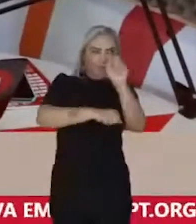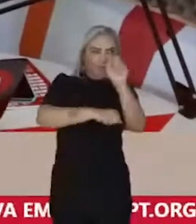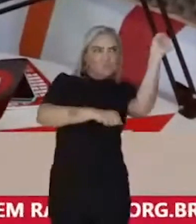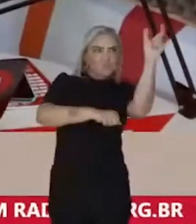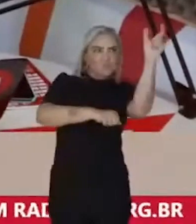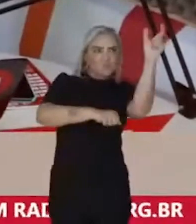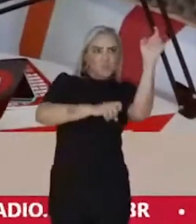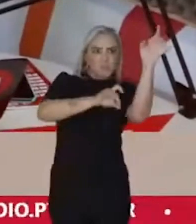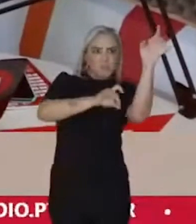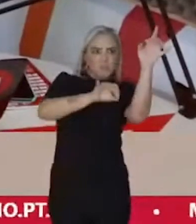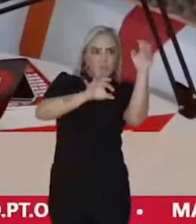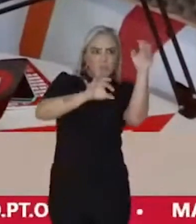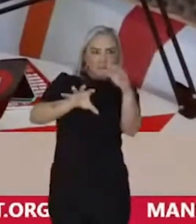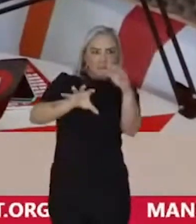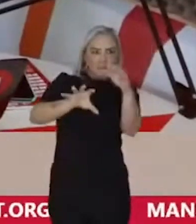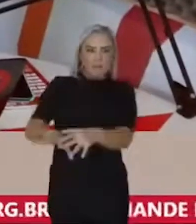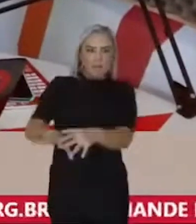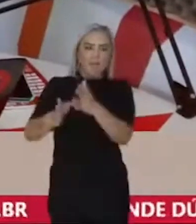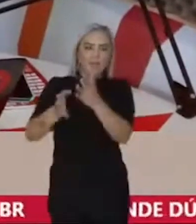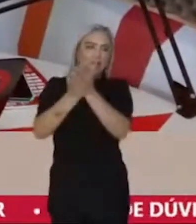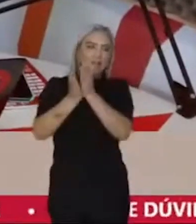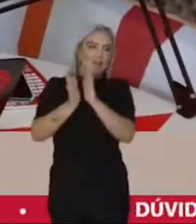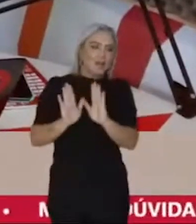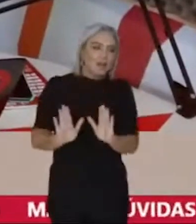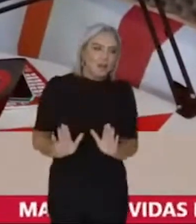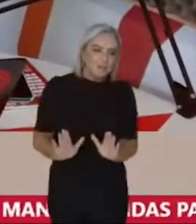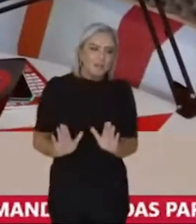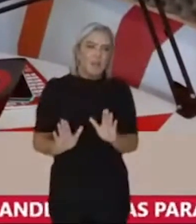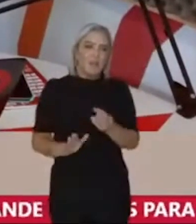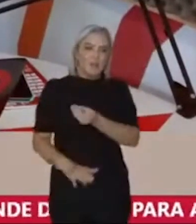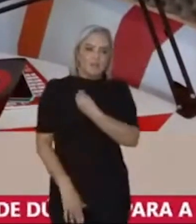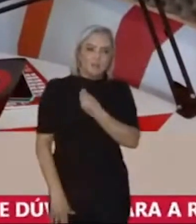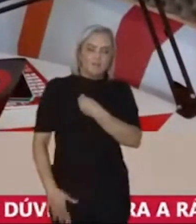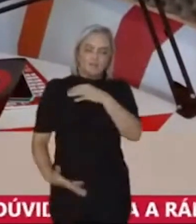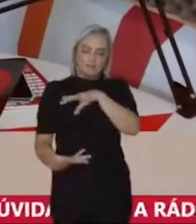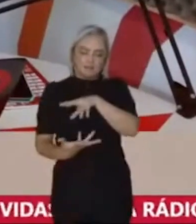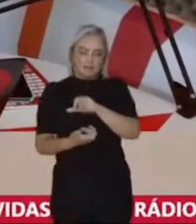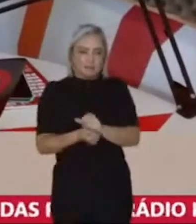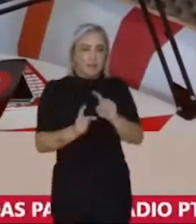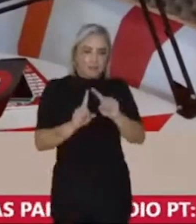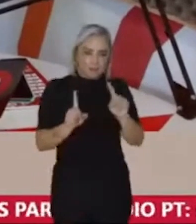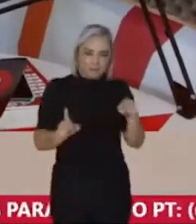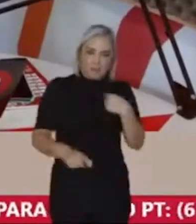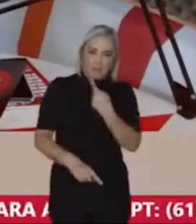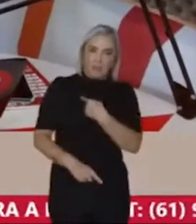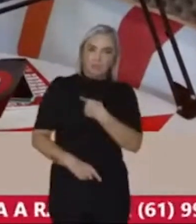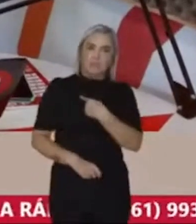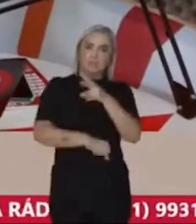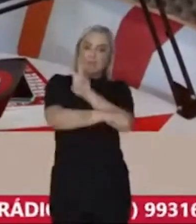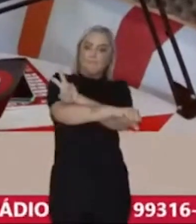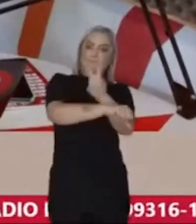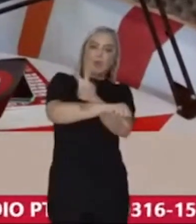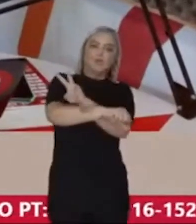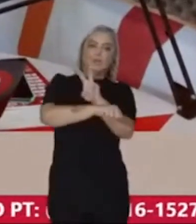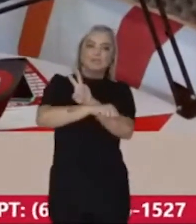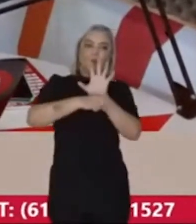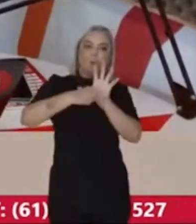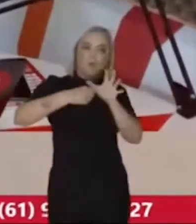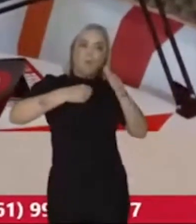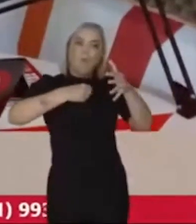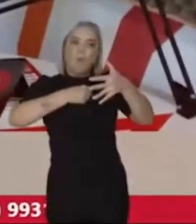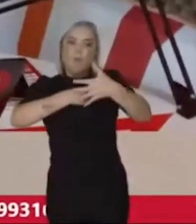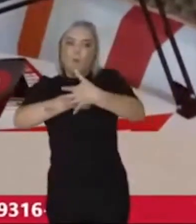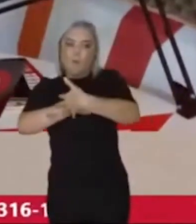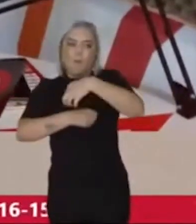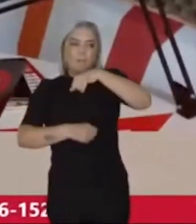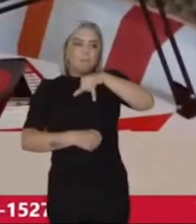altamente energéticas, destruiriam moléculas e a vida, né? Mas nós somos blindados pelo campo magnético da Terra,